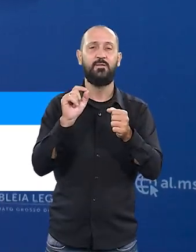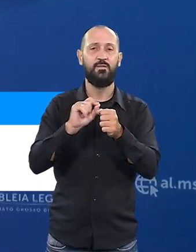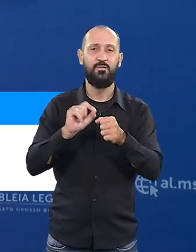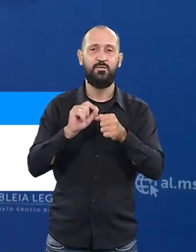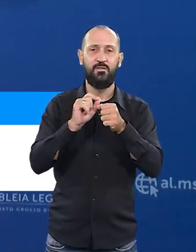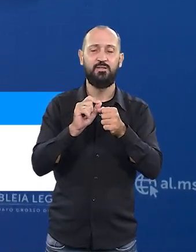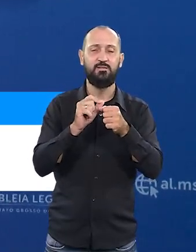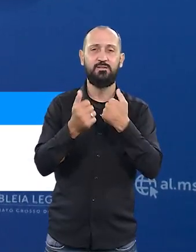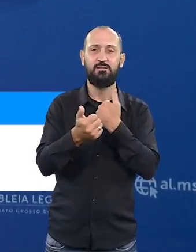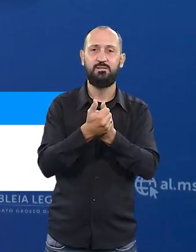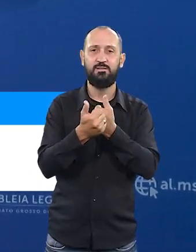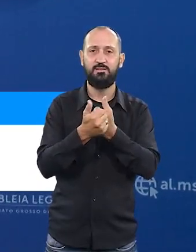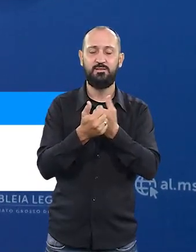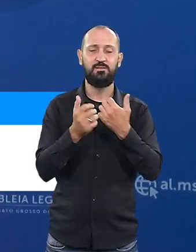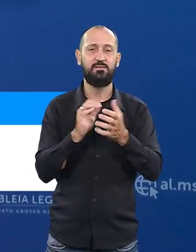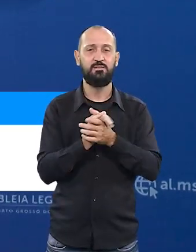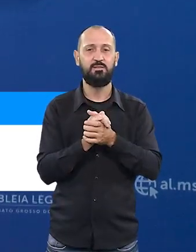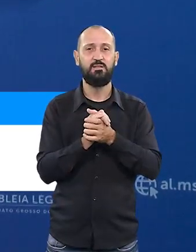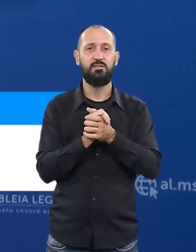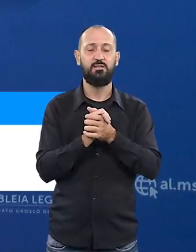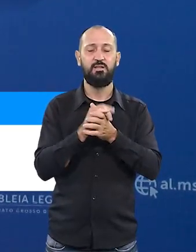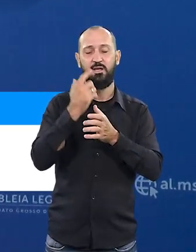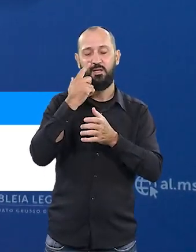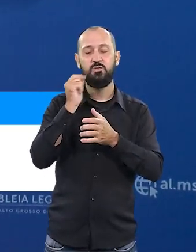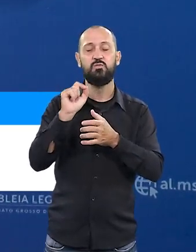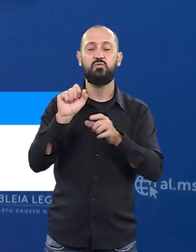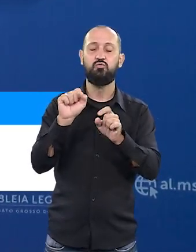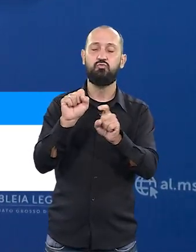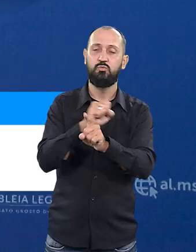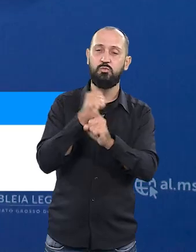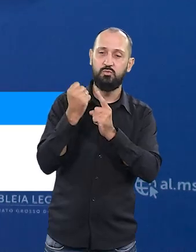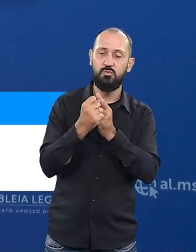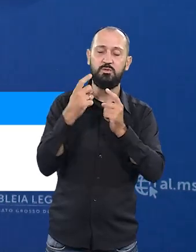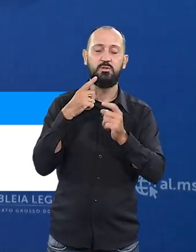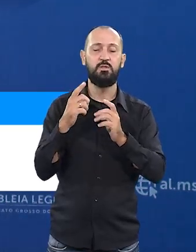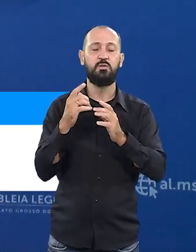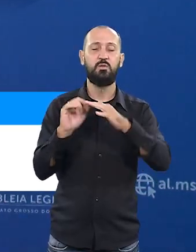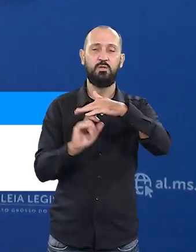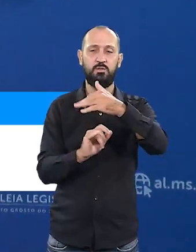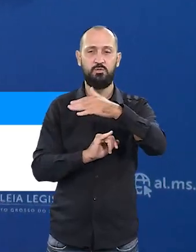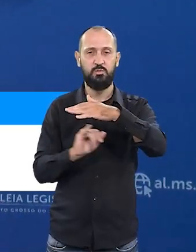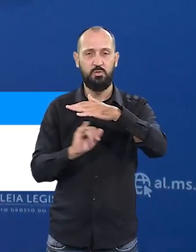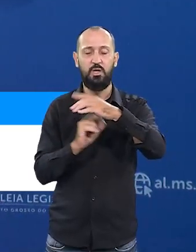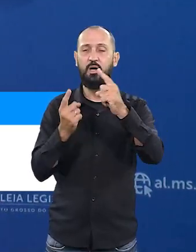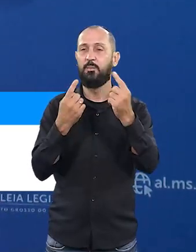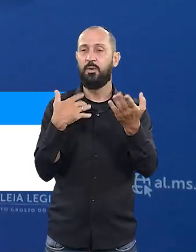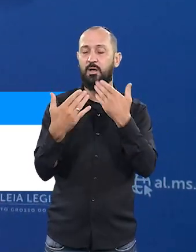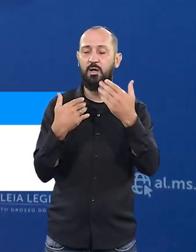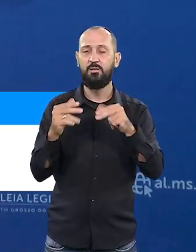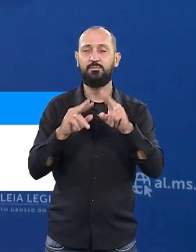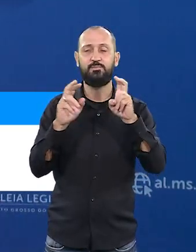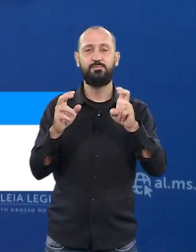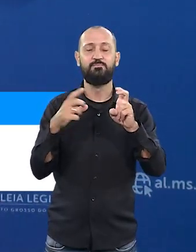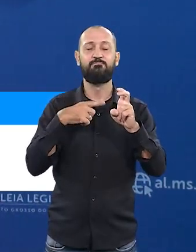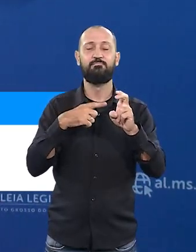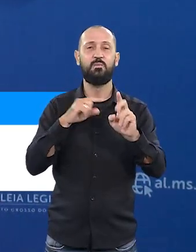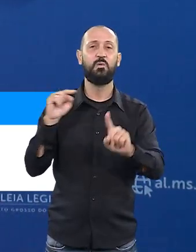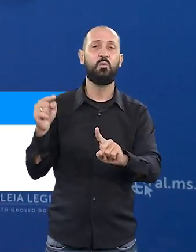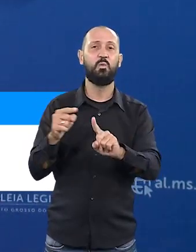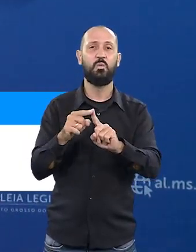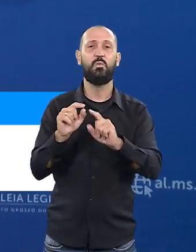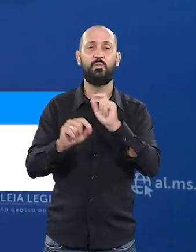fazendo essa aproximação com a sociedade com as instituições para debater assuntos que são